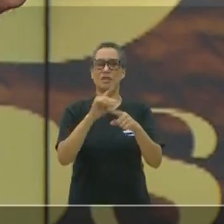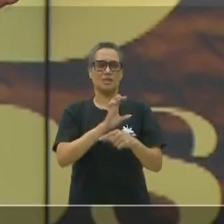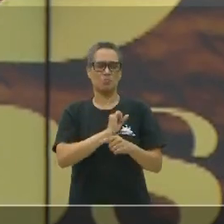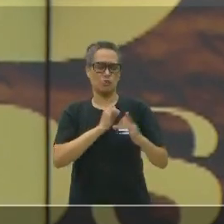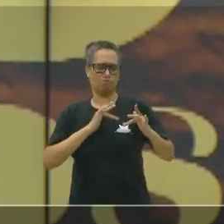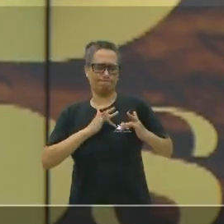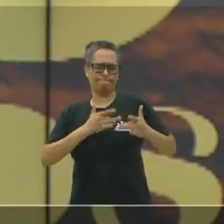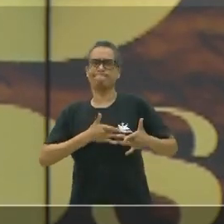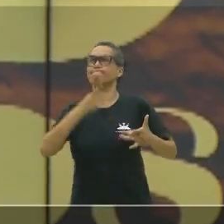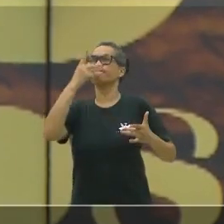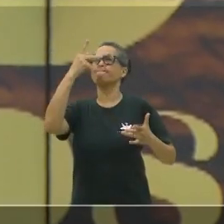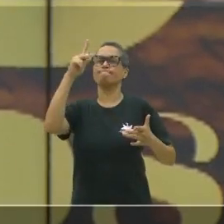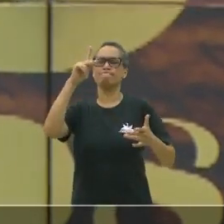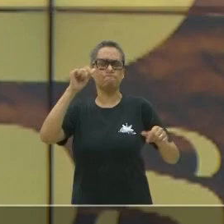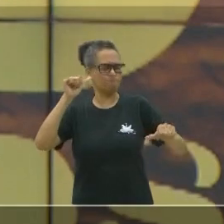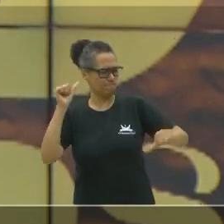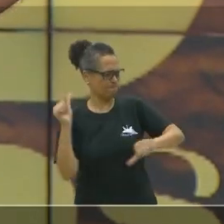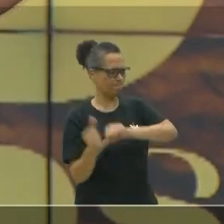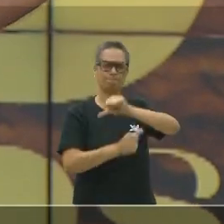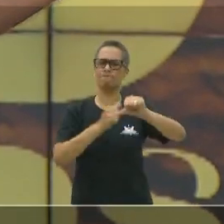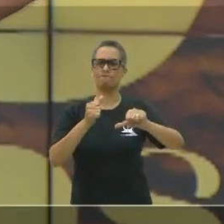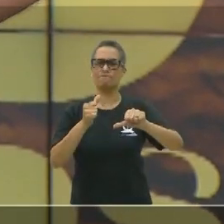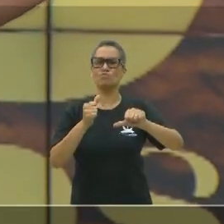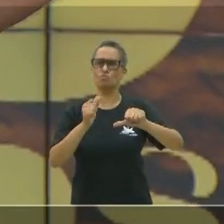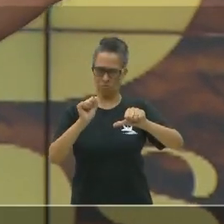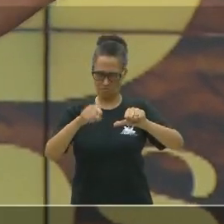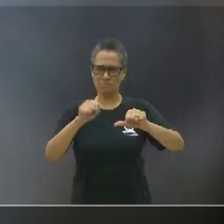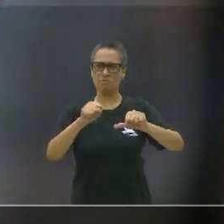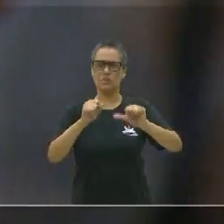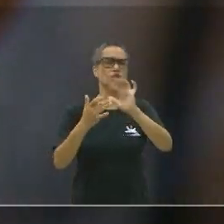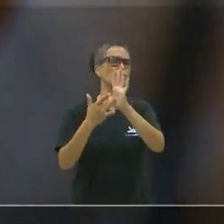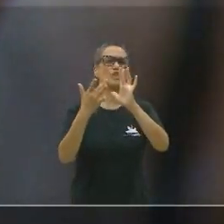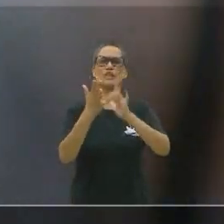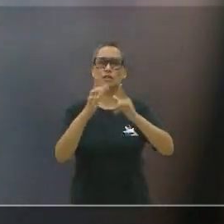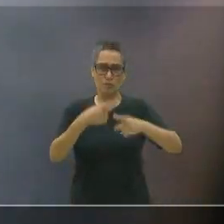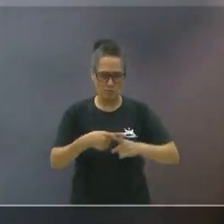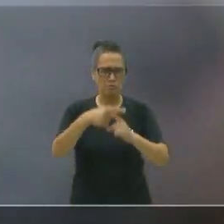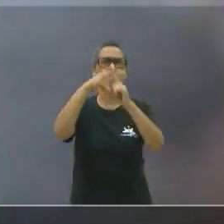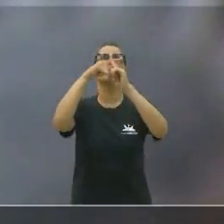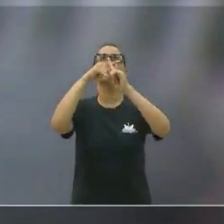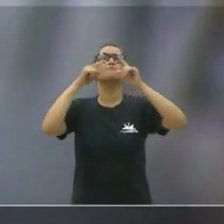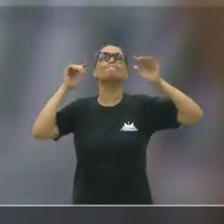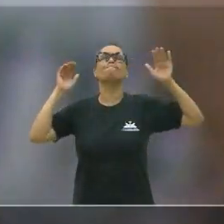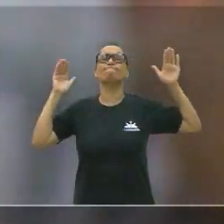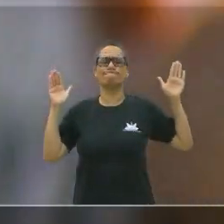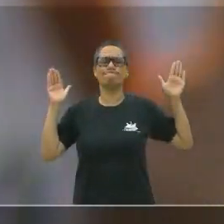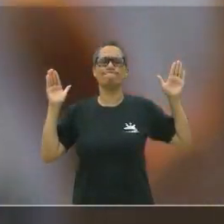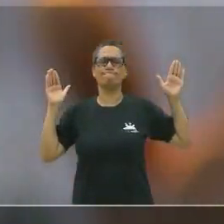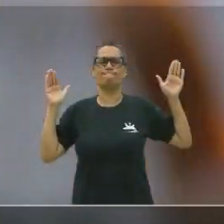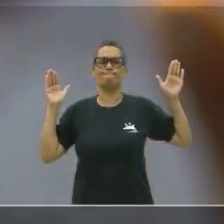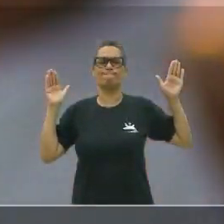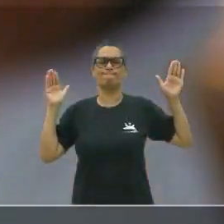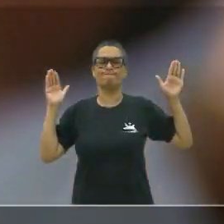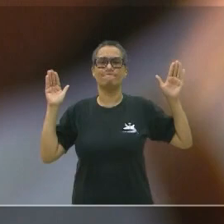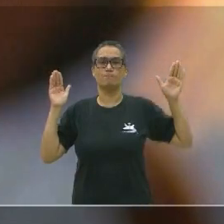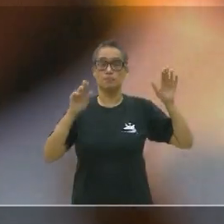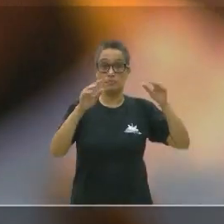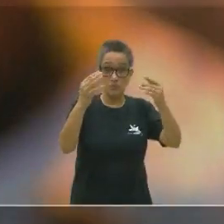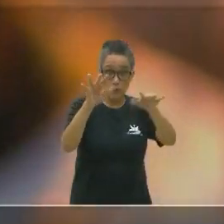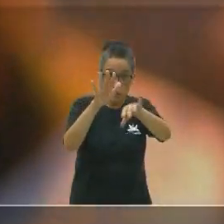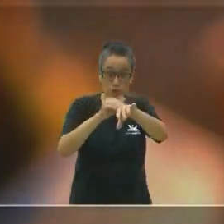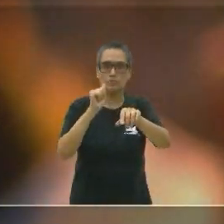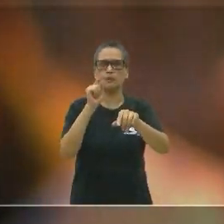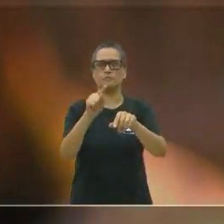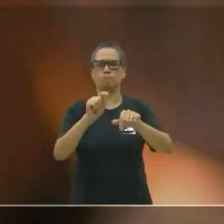transformadores. Jesus está levantado para atrair você, para te transformar.